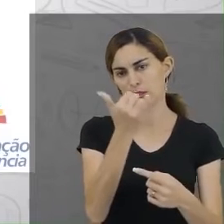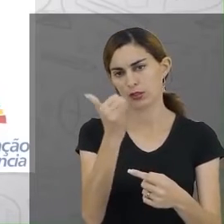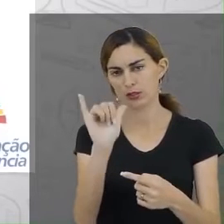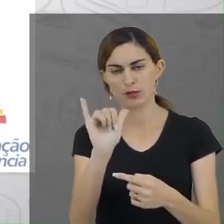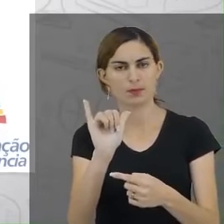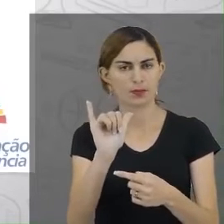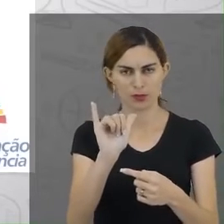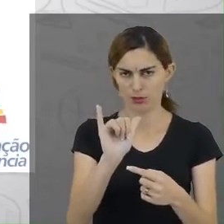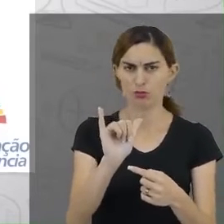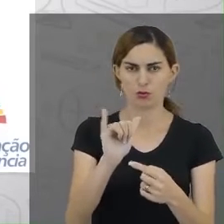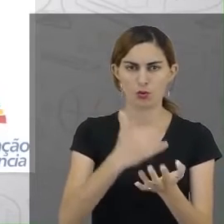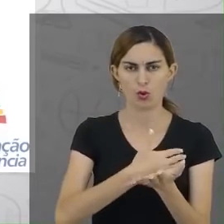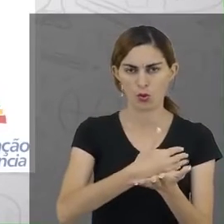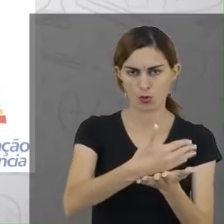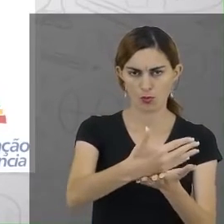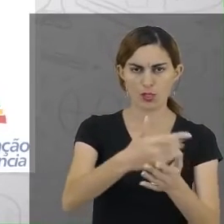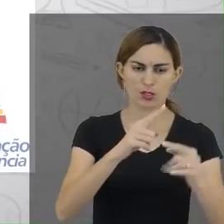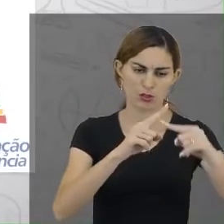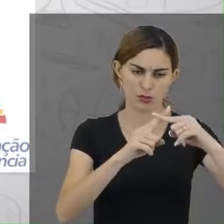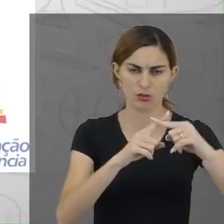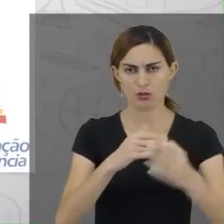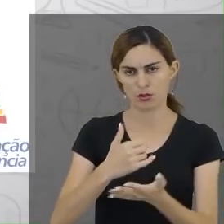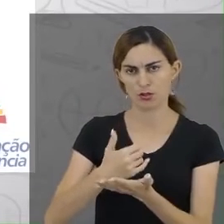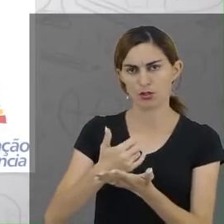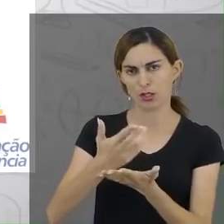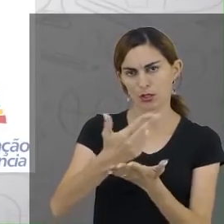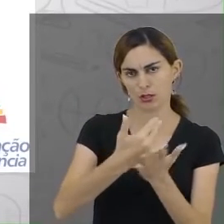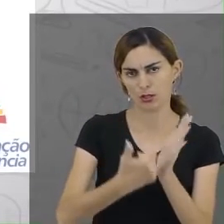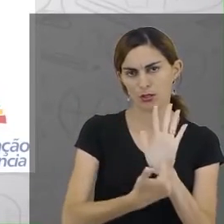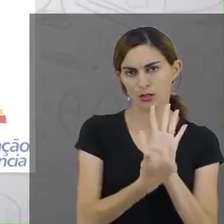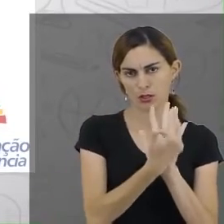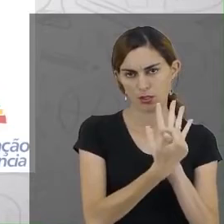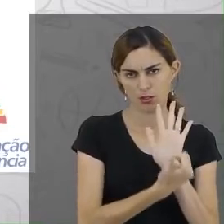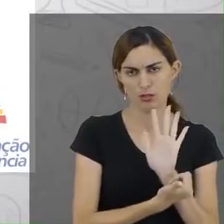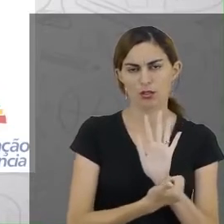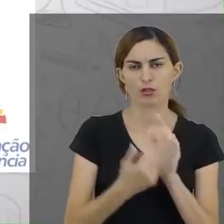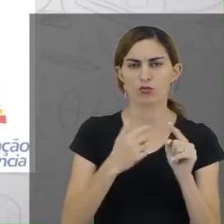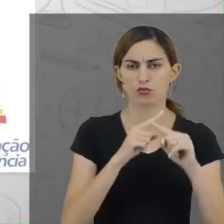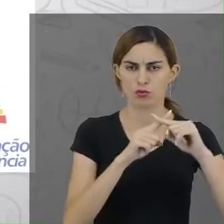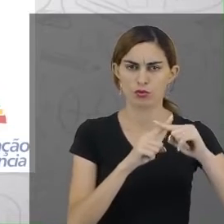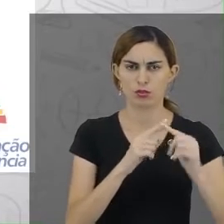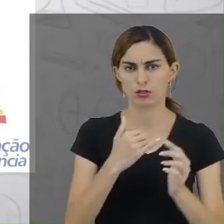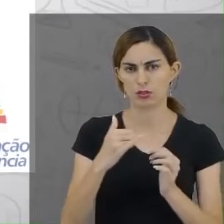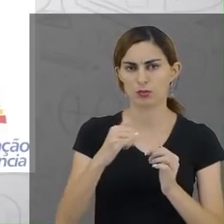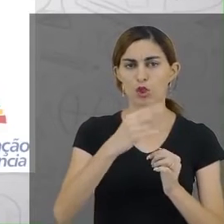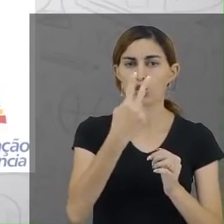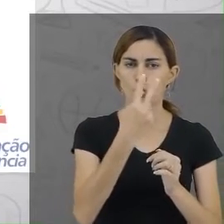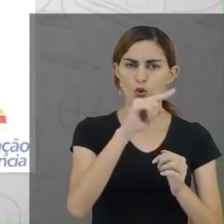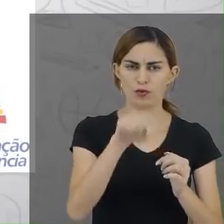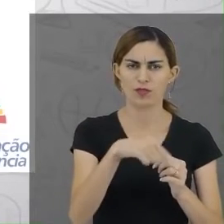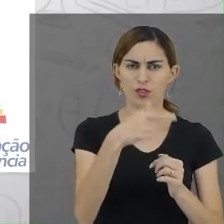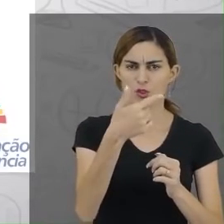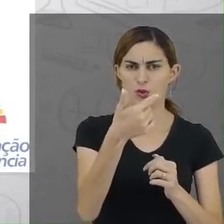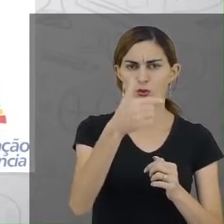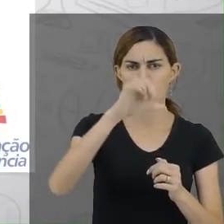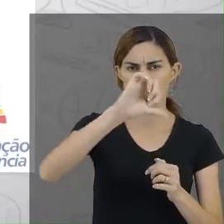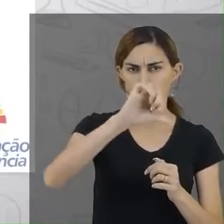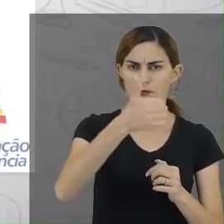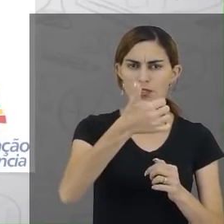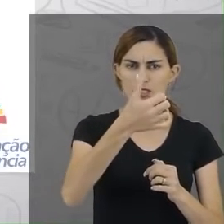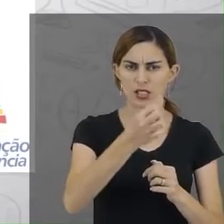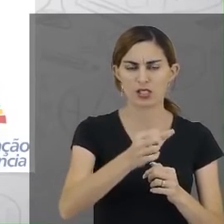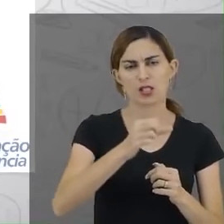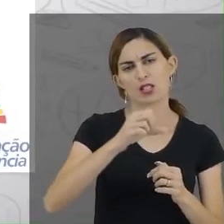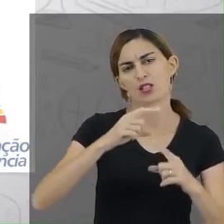y, onde irá iniciar o nosso desenho. Então essa posição que tem aqui, 2,916